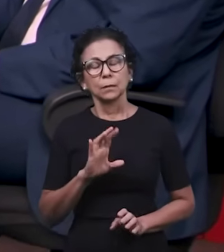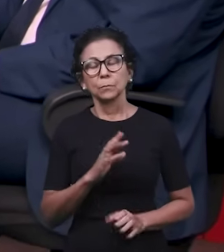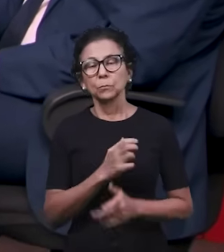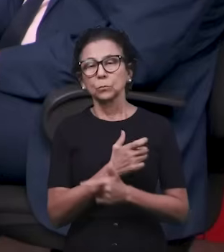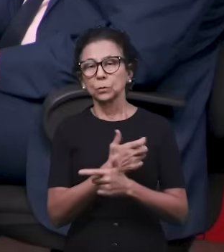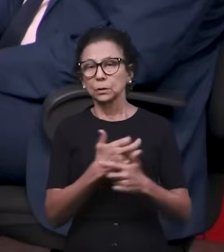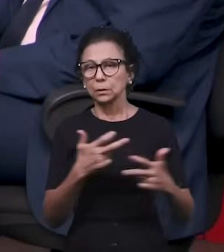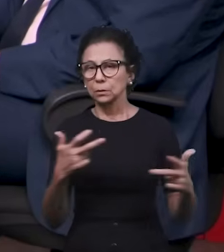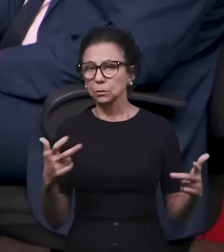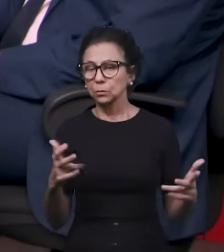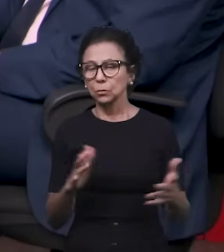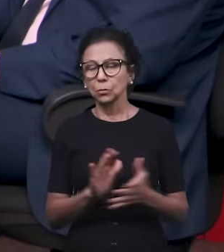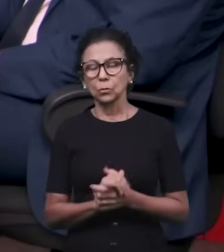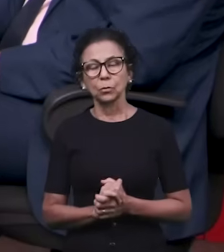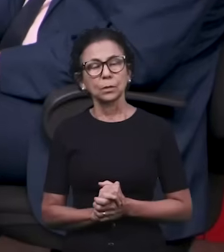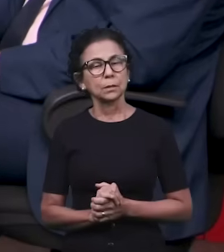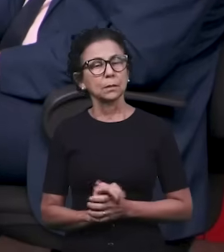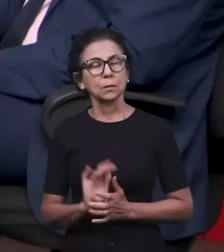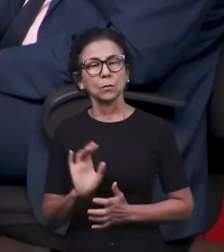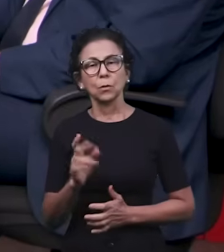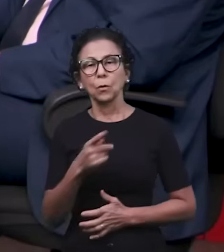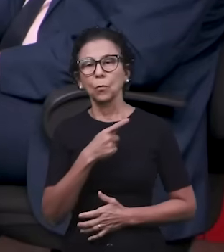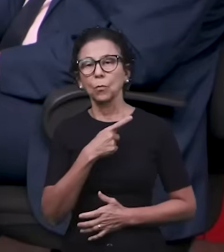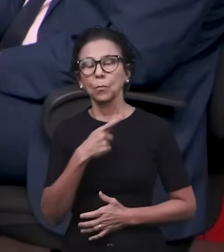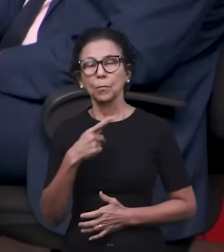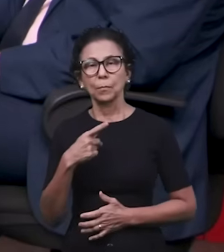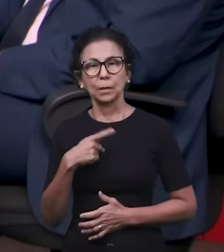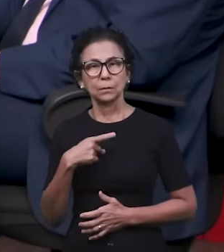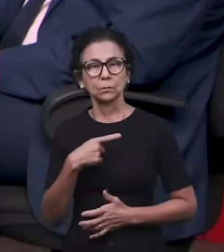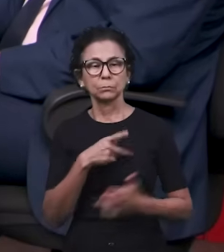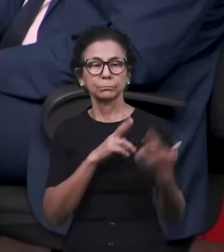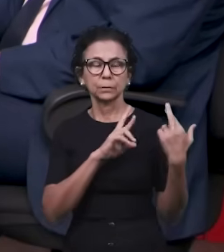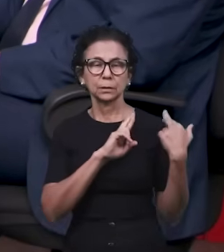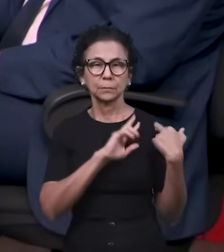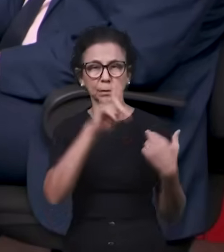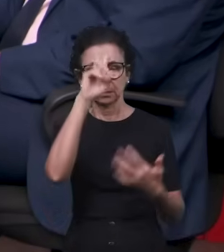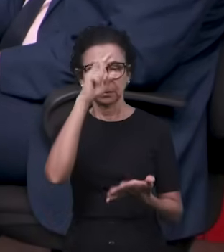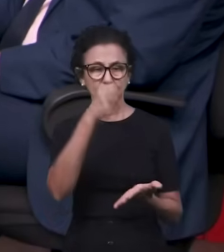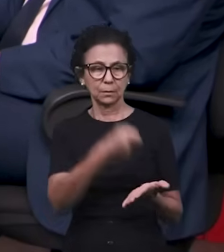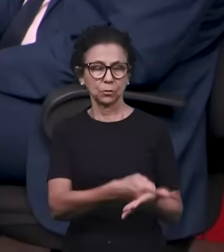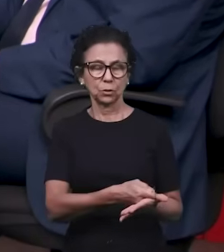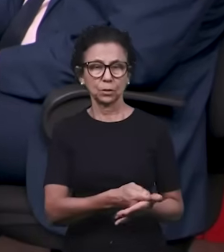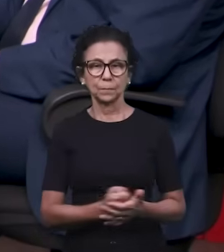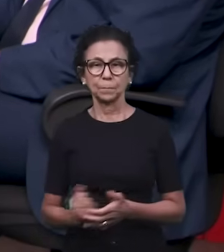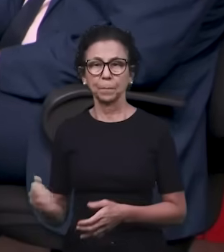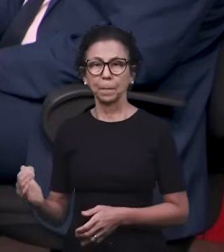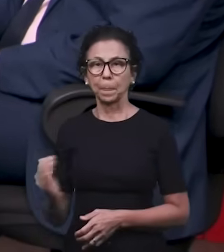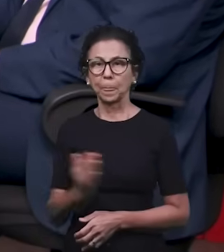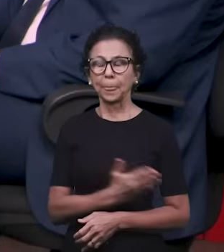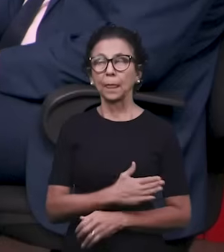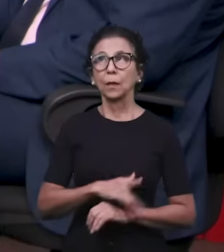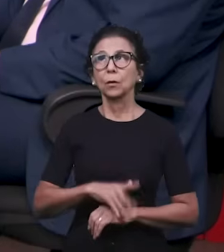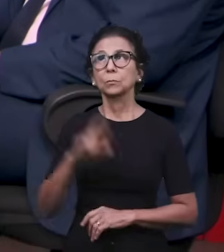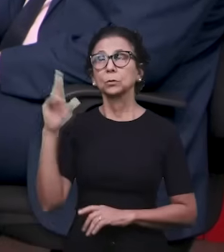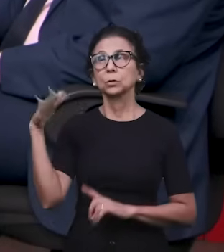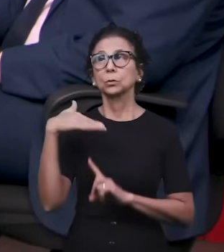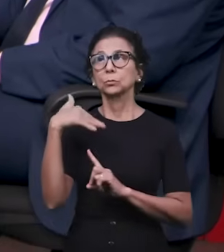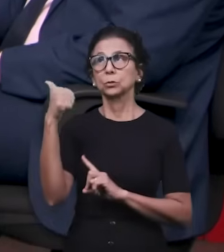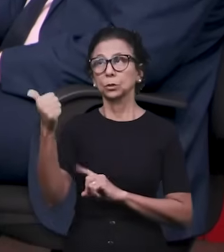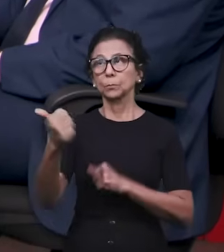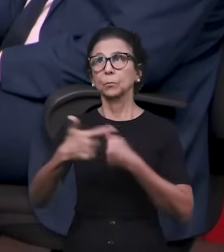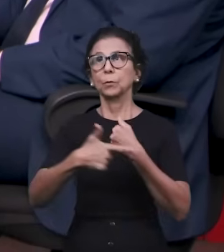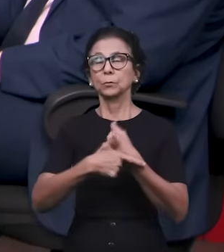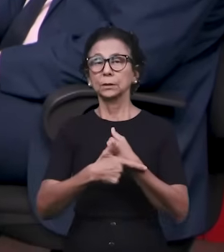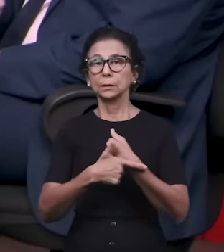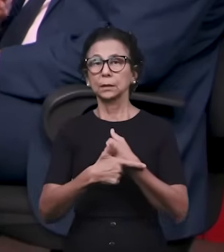desculpa eu te interrompi, mas quando o Senhor nos comissiona de uma função, de um serviço, quando nós ultrapassamos, o Senhor